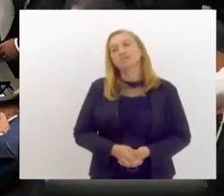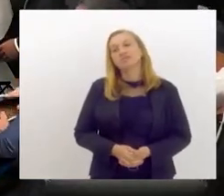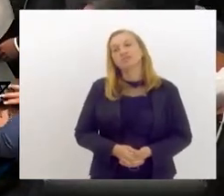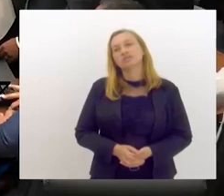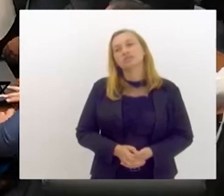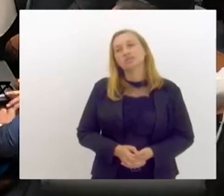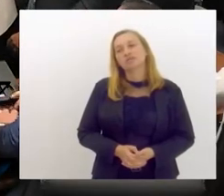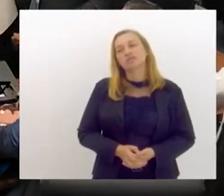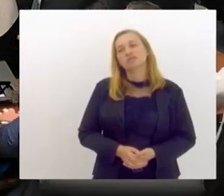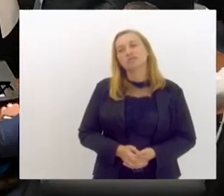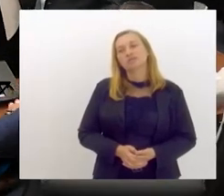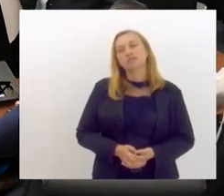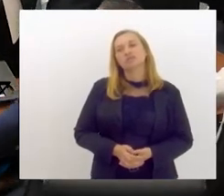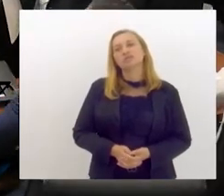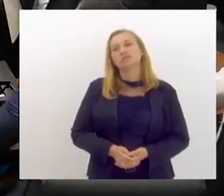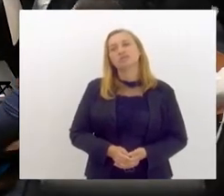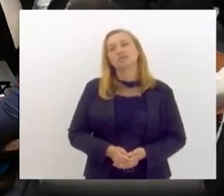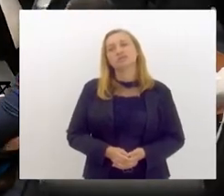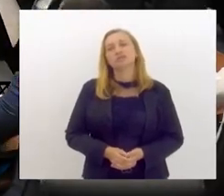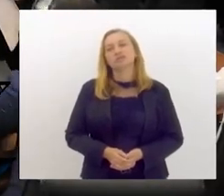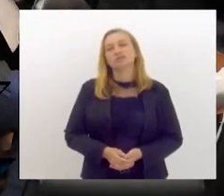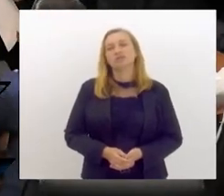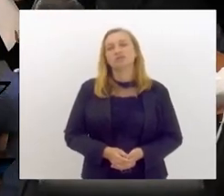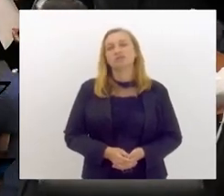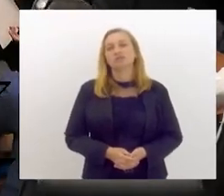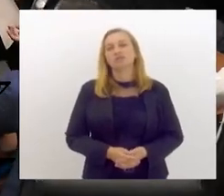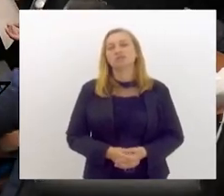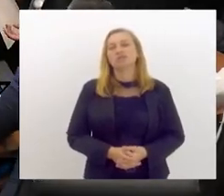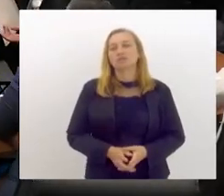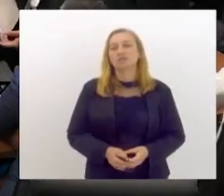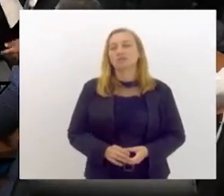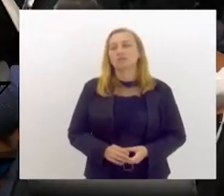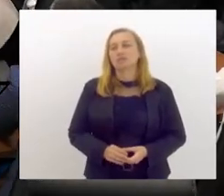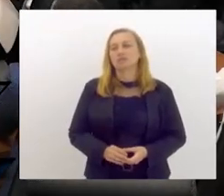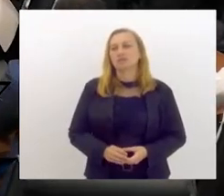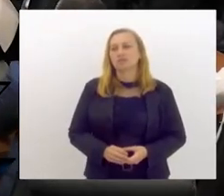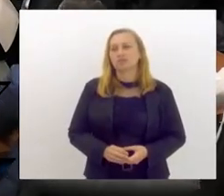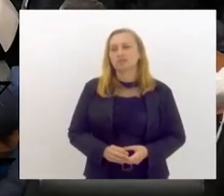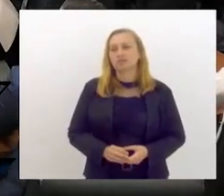Vou chamar de baixo. Presidente, Carlos Machado. Vai encaminhar pelo PL, presidente.